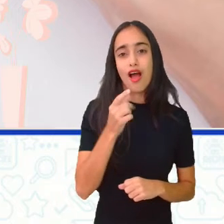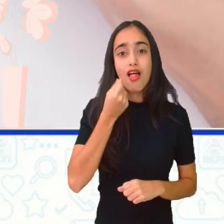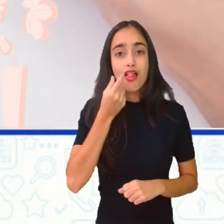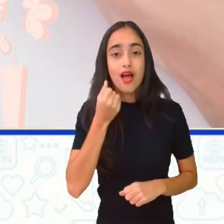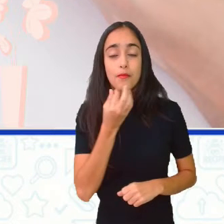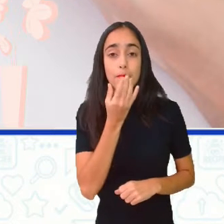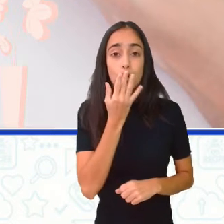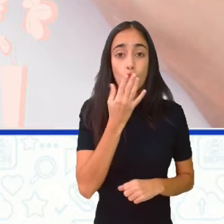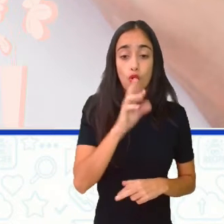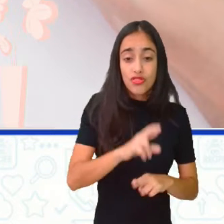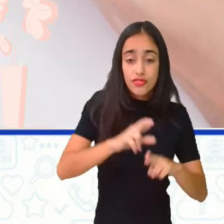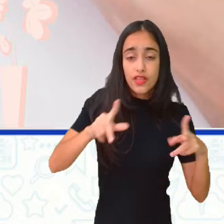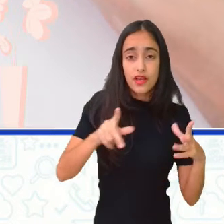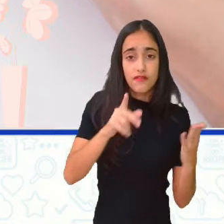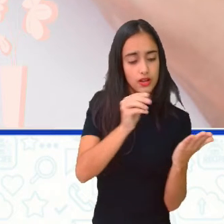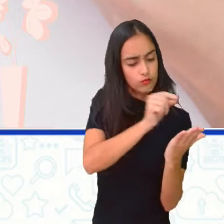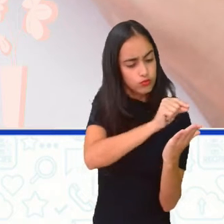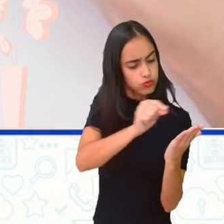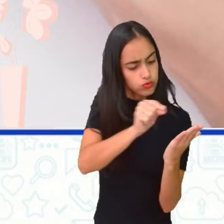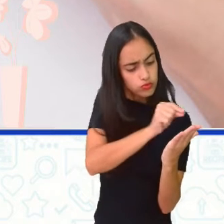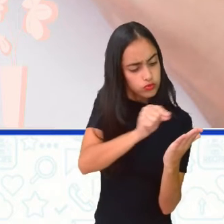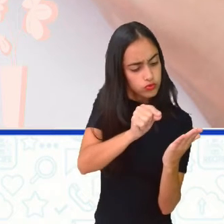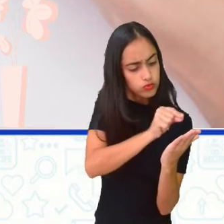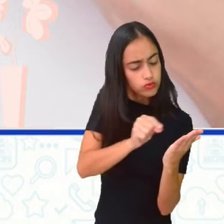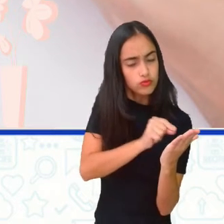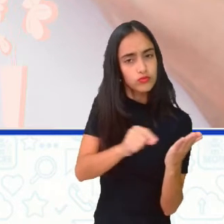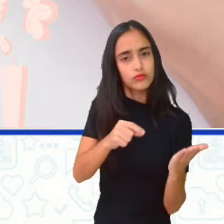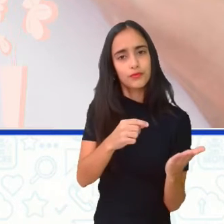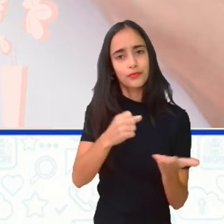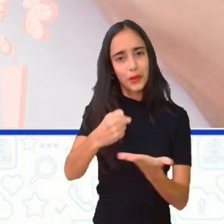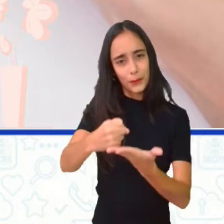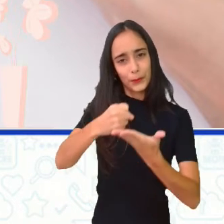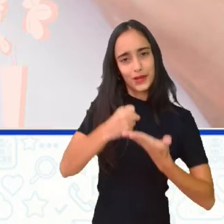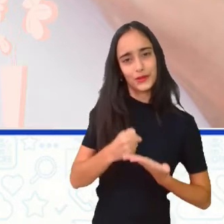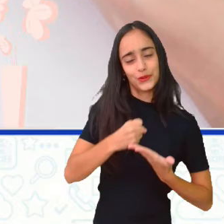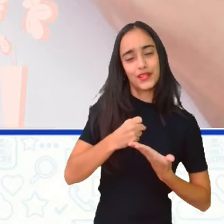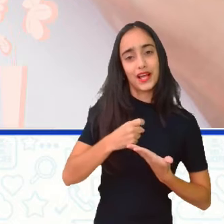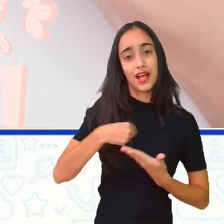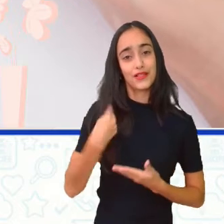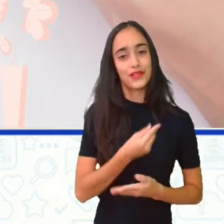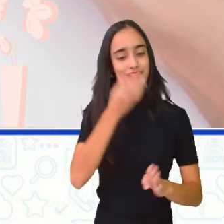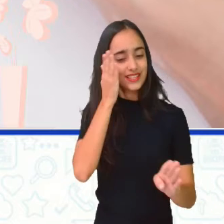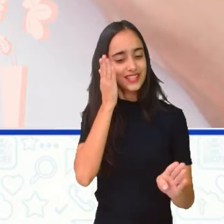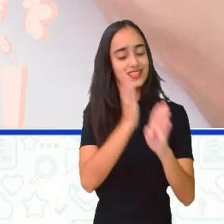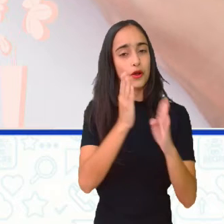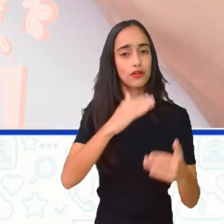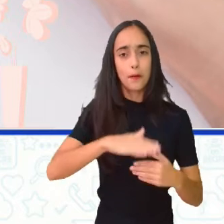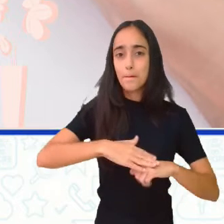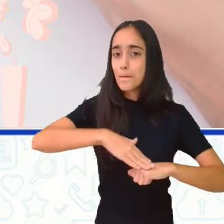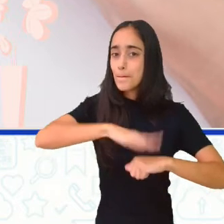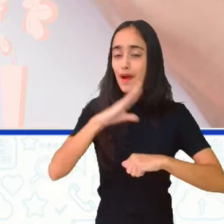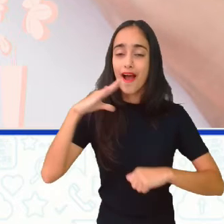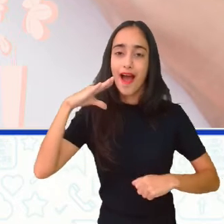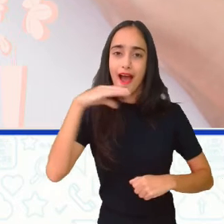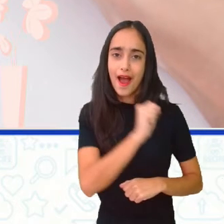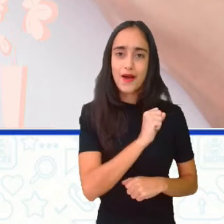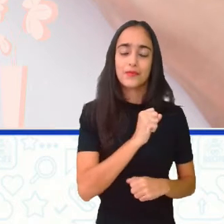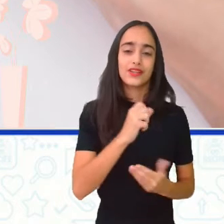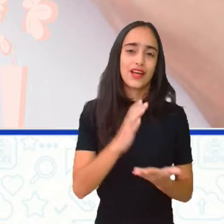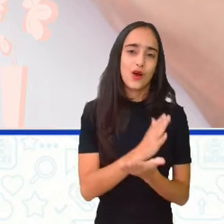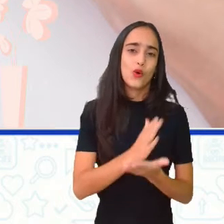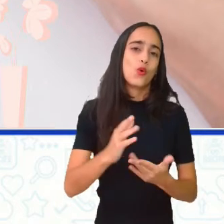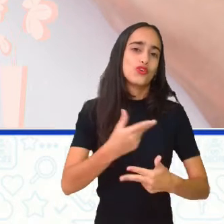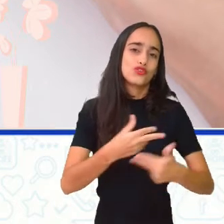adesivozinho para marcar a parte mais importante. Então, tudo isso ajuda a gente a localizar no nosso resumo as partes que são